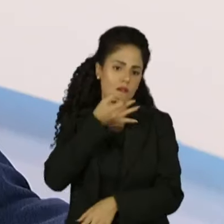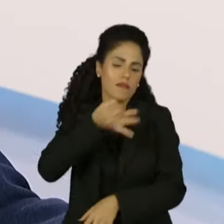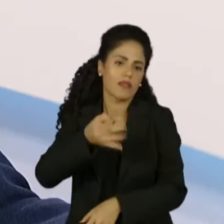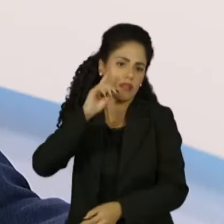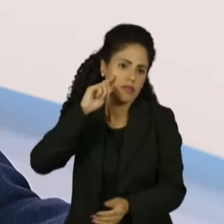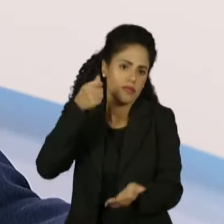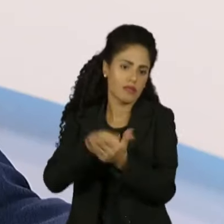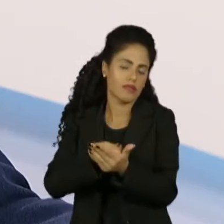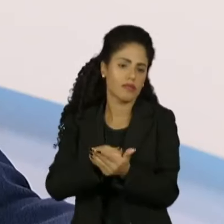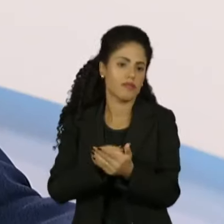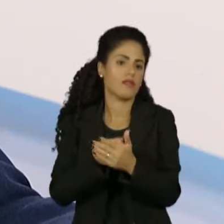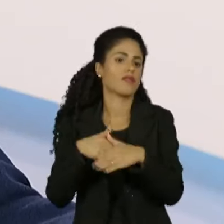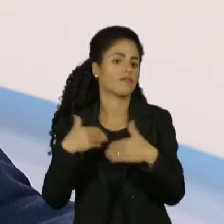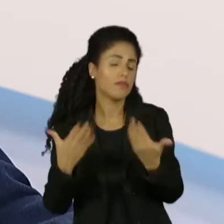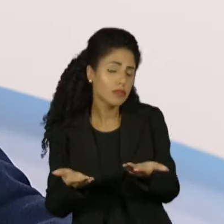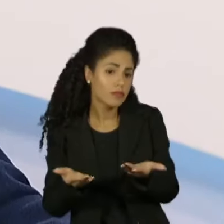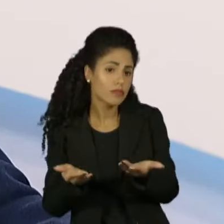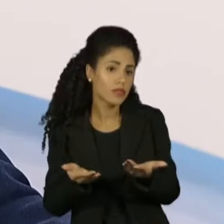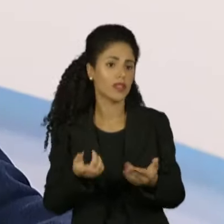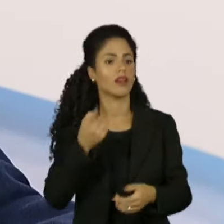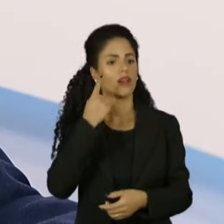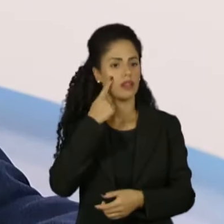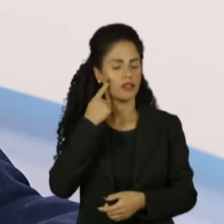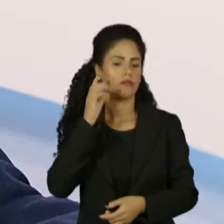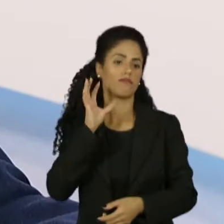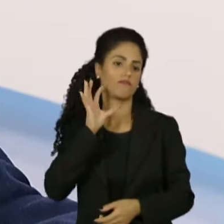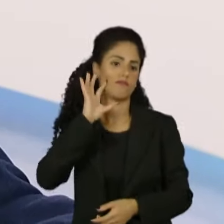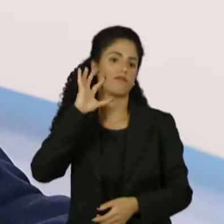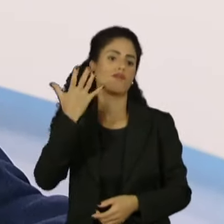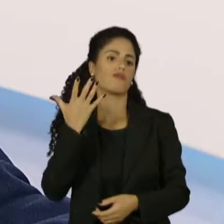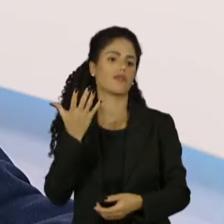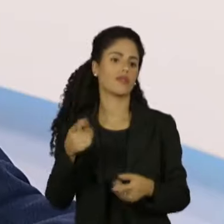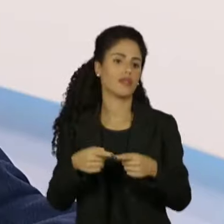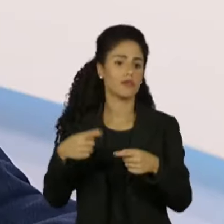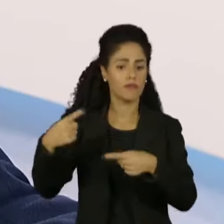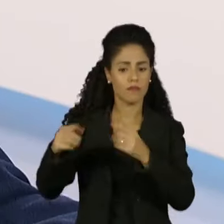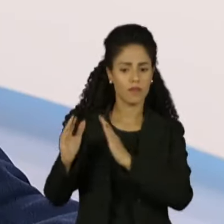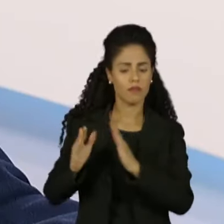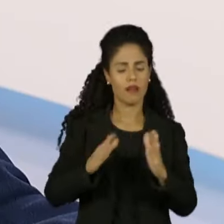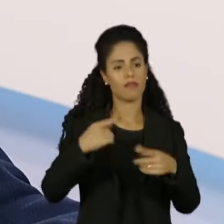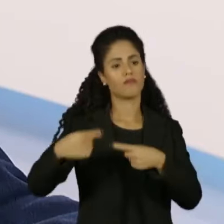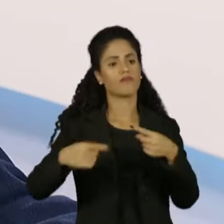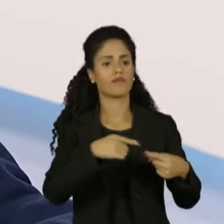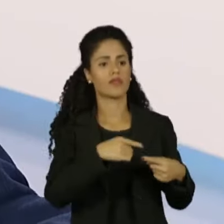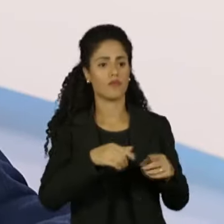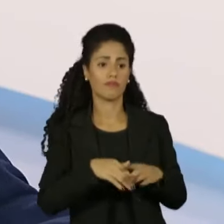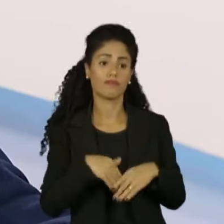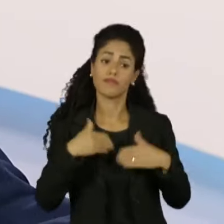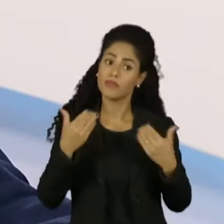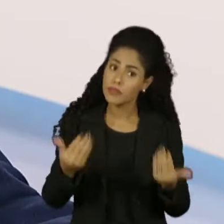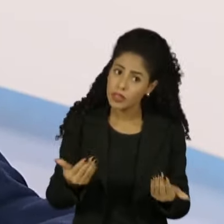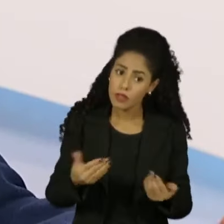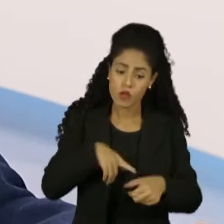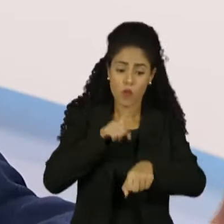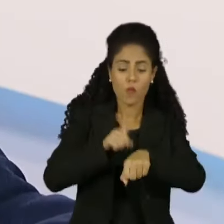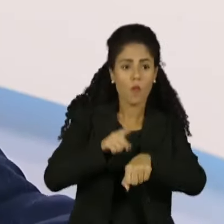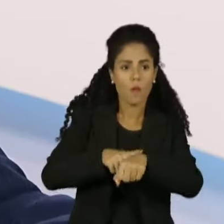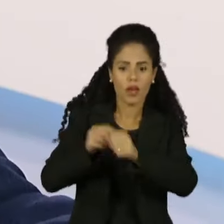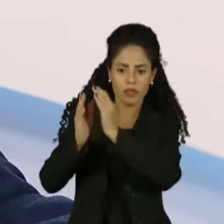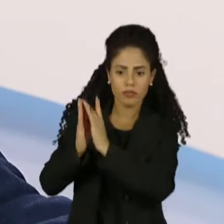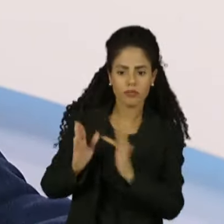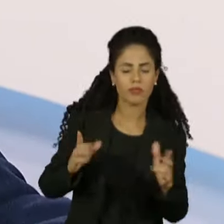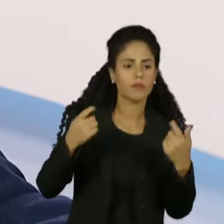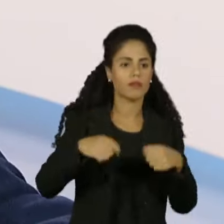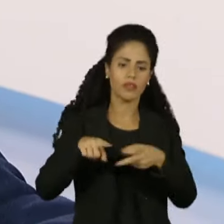decisões parlamentares e, na verdade, têm se tornado centrais nesse processo de discussão política. Então, isso em algum momento tem que